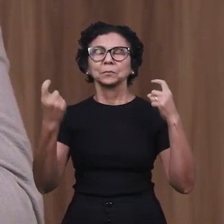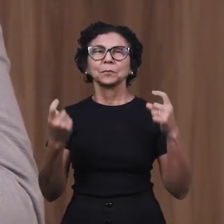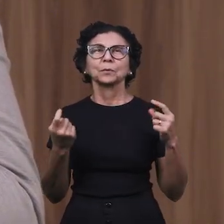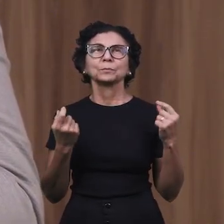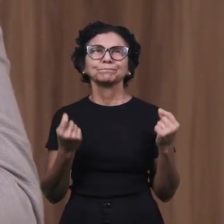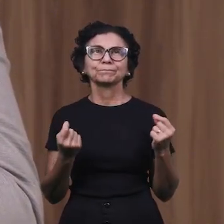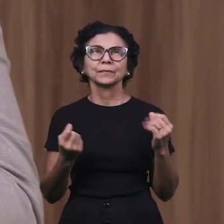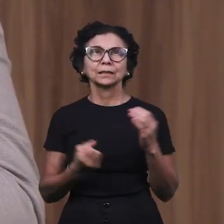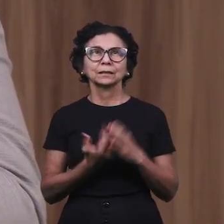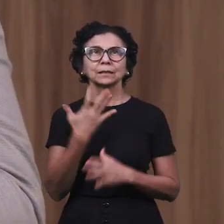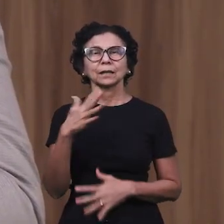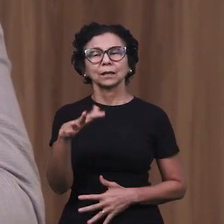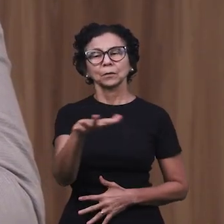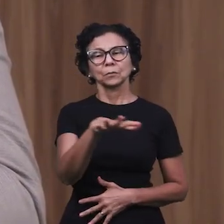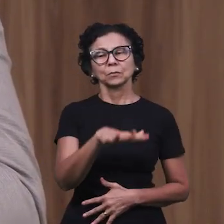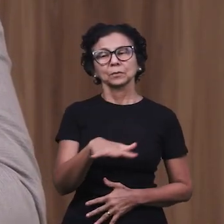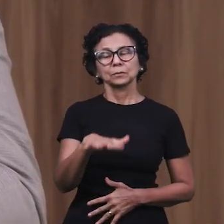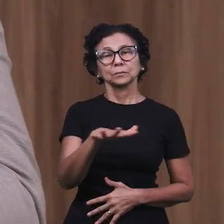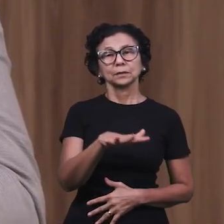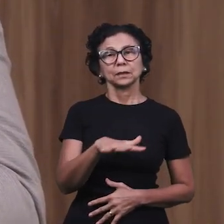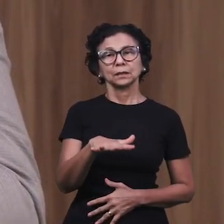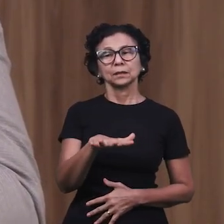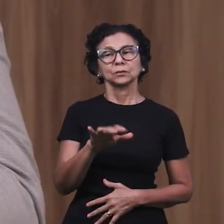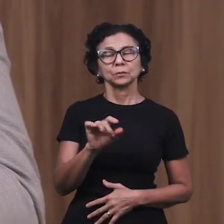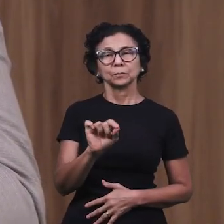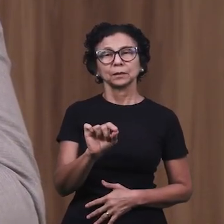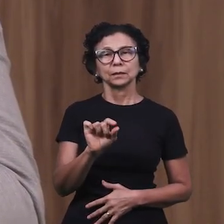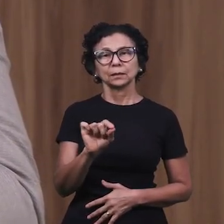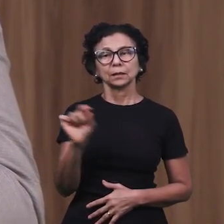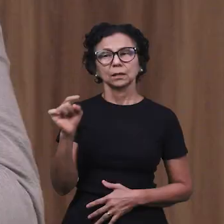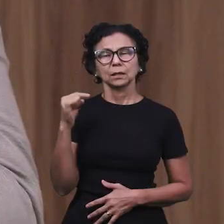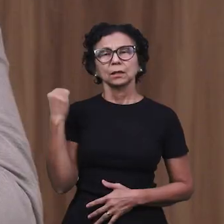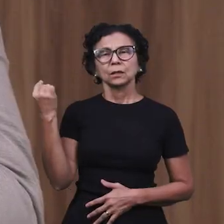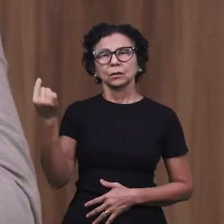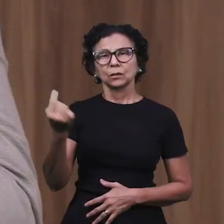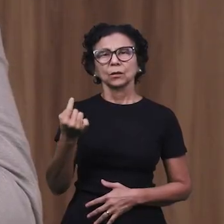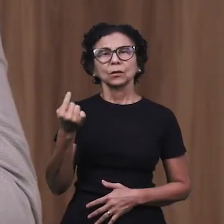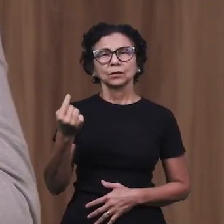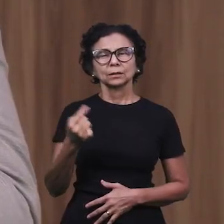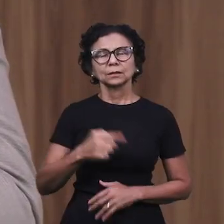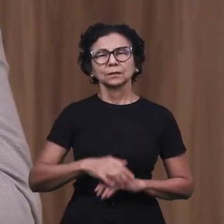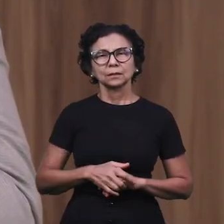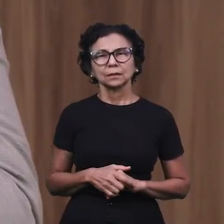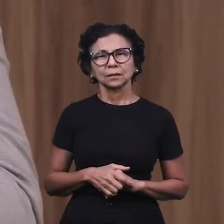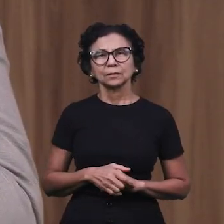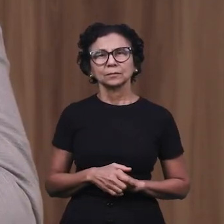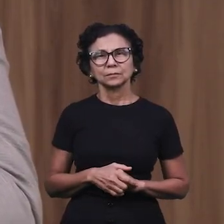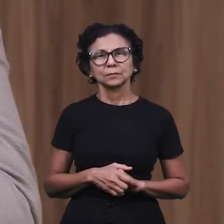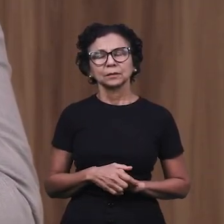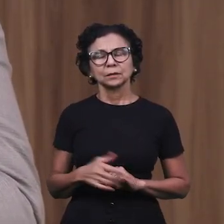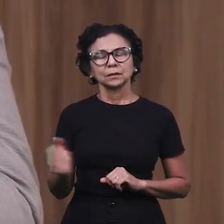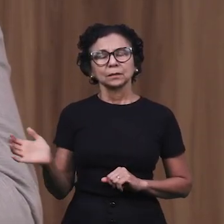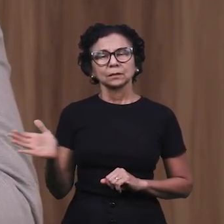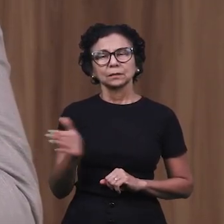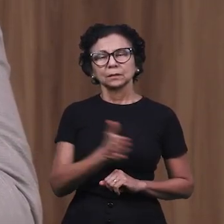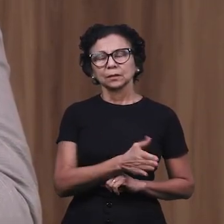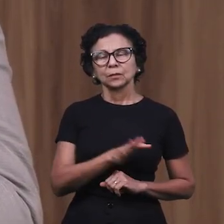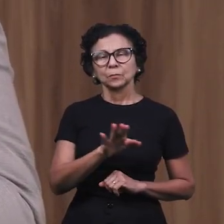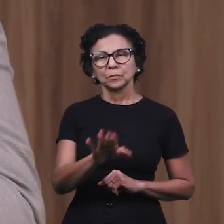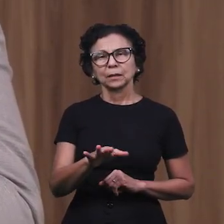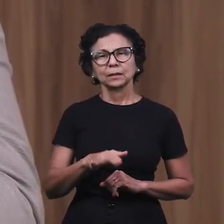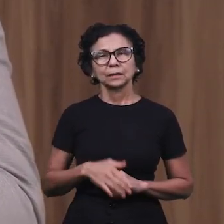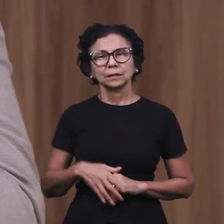ambiente para que nós, aqueles que, como os irmãos José, traíram, venderam,